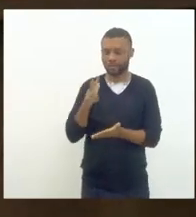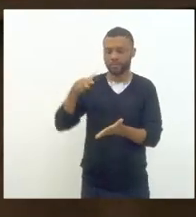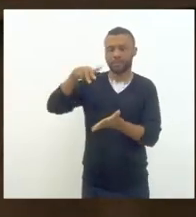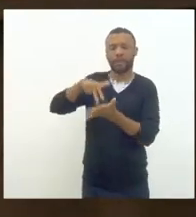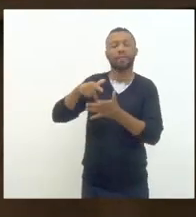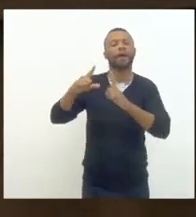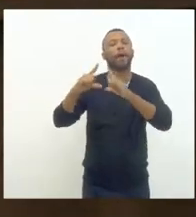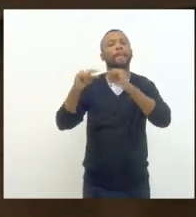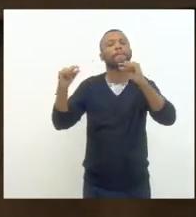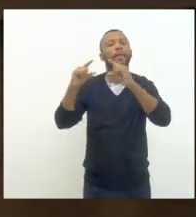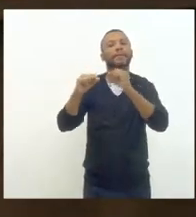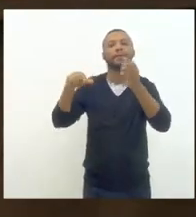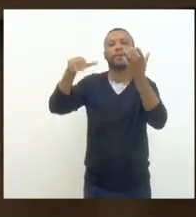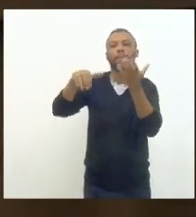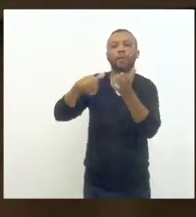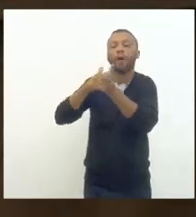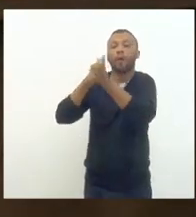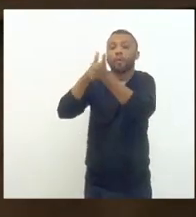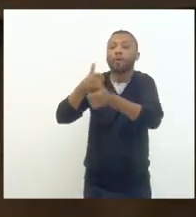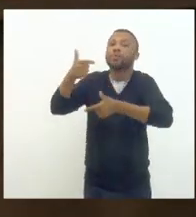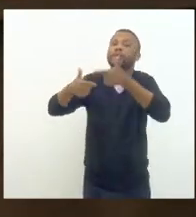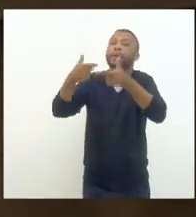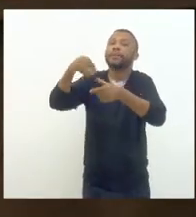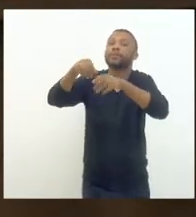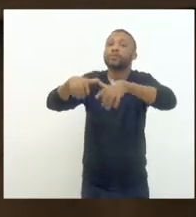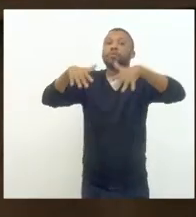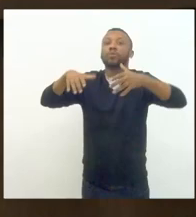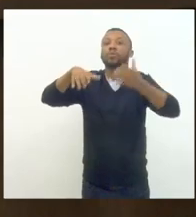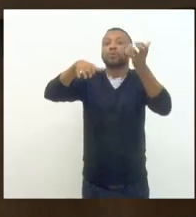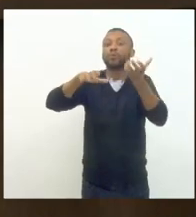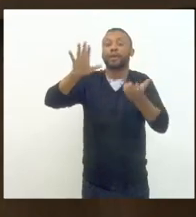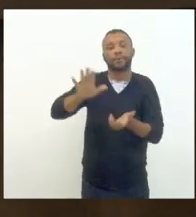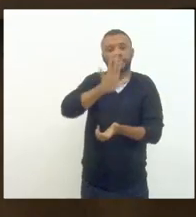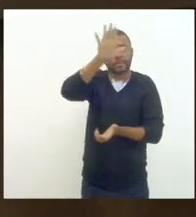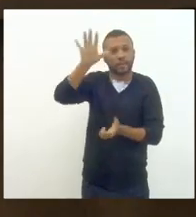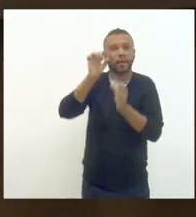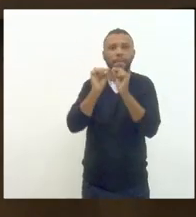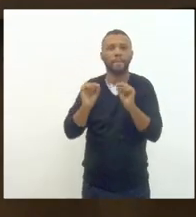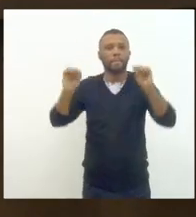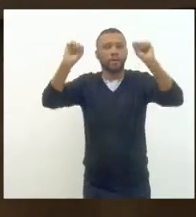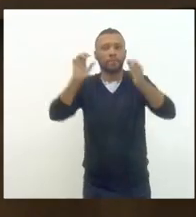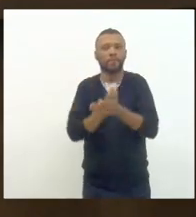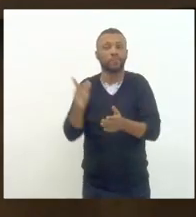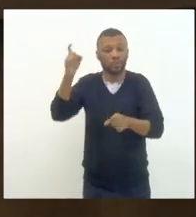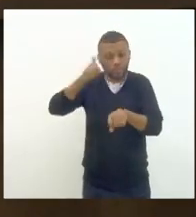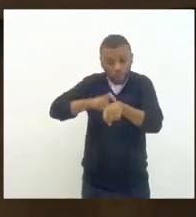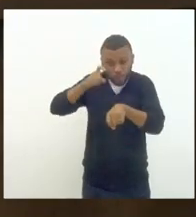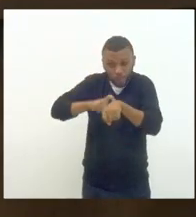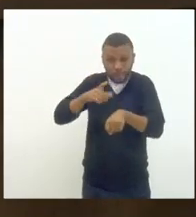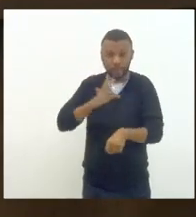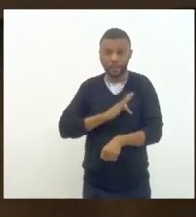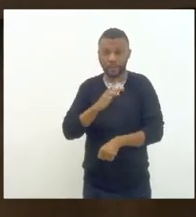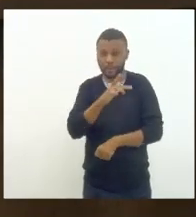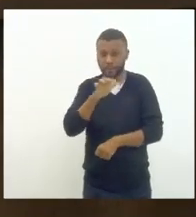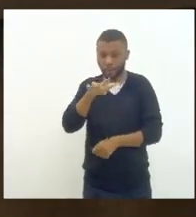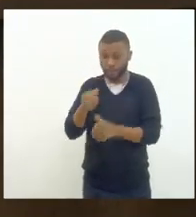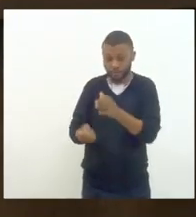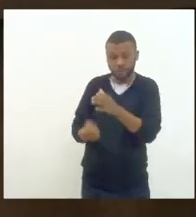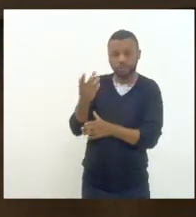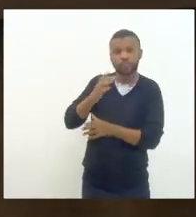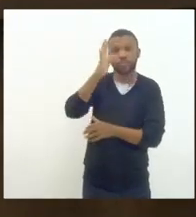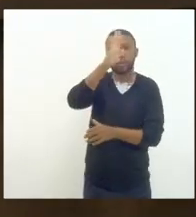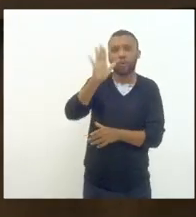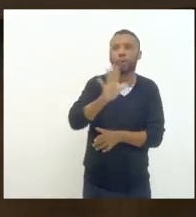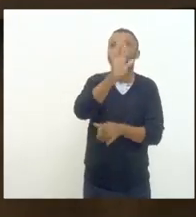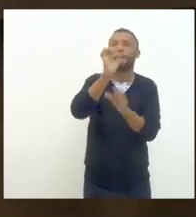Brasília, acompanhando o trabalho no plenário do Congresso Nacional, quando a Polícia Penal é instituída no âmbito